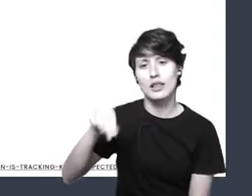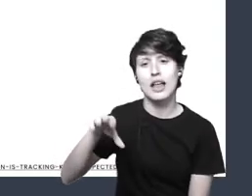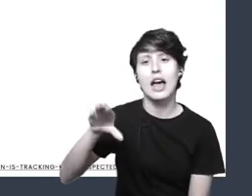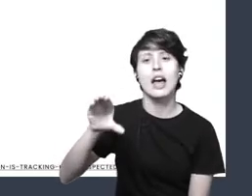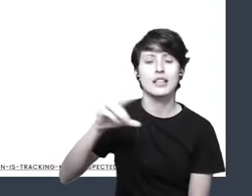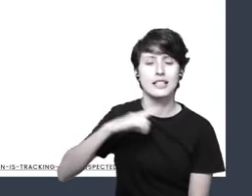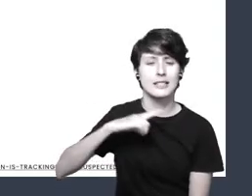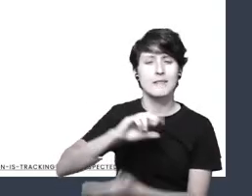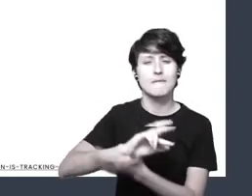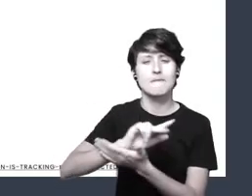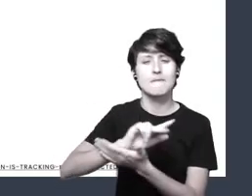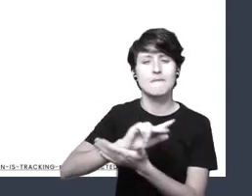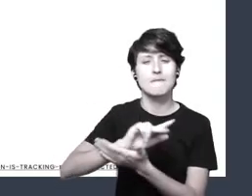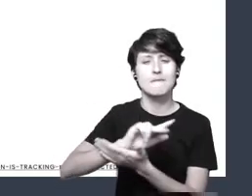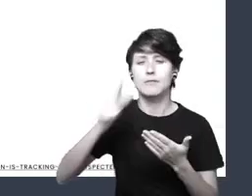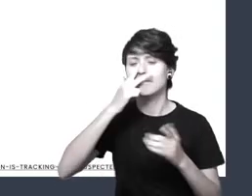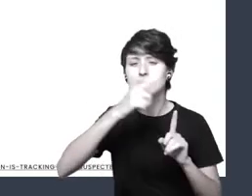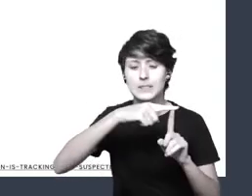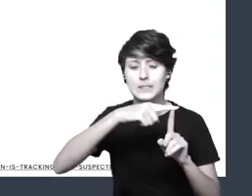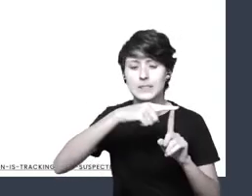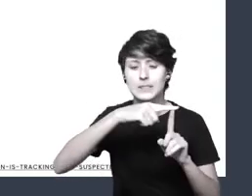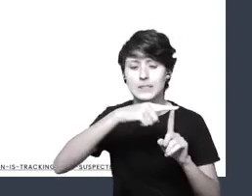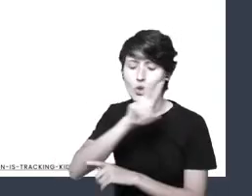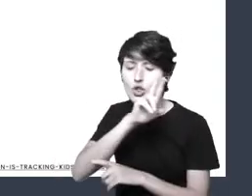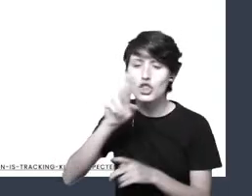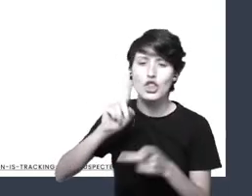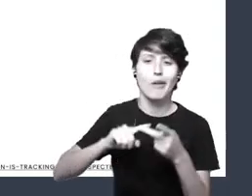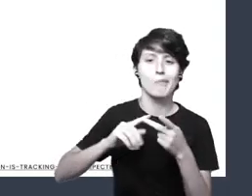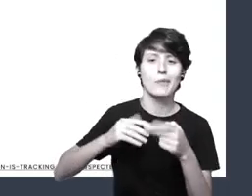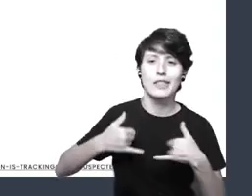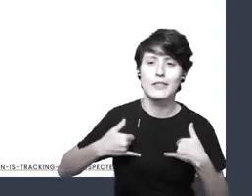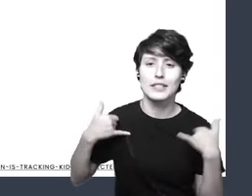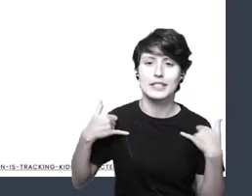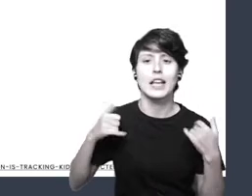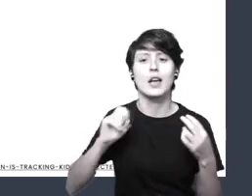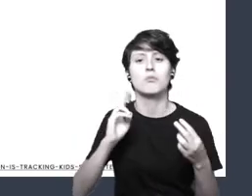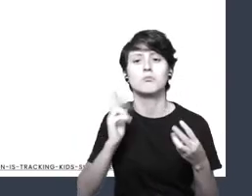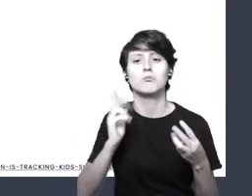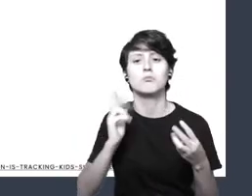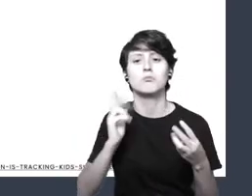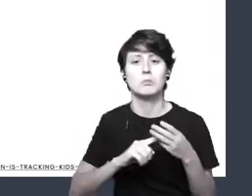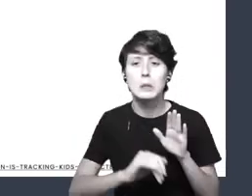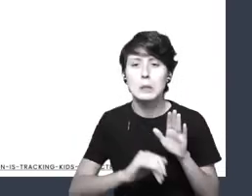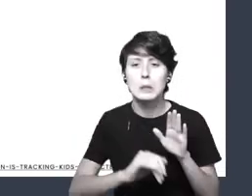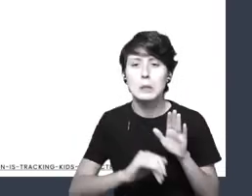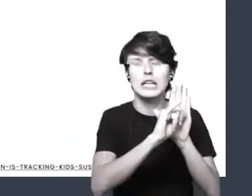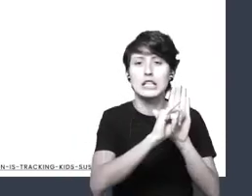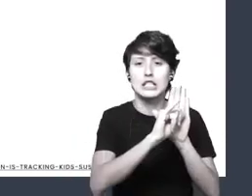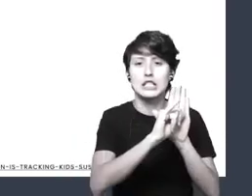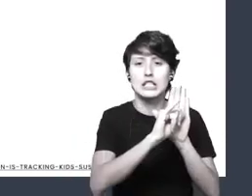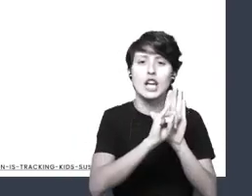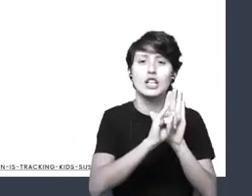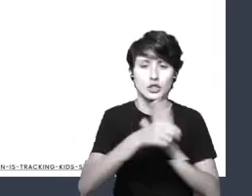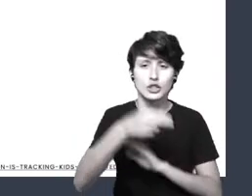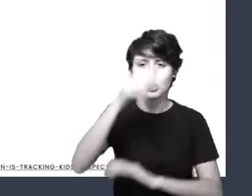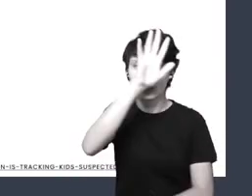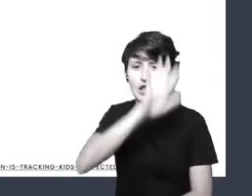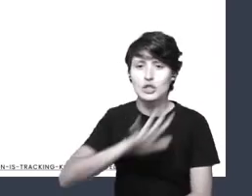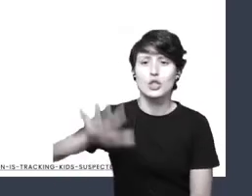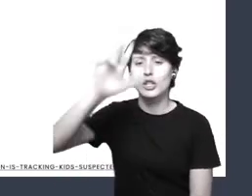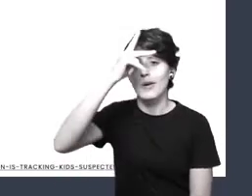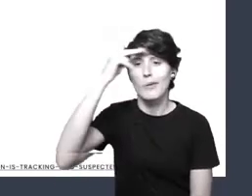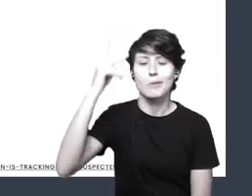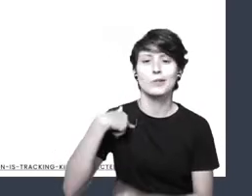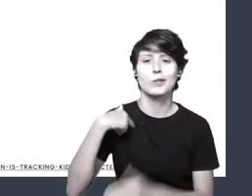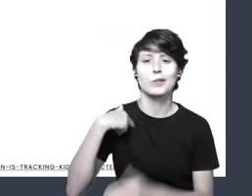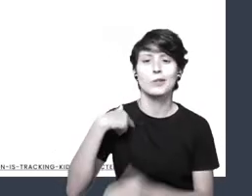milhares de entradas que têm nomes, aniversários, identidades nacionais de pessoas suspeitas de crime. Tem